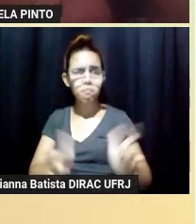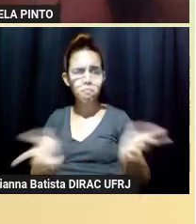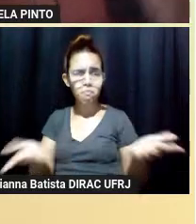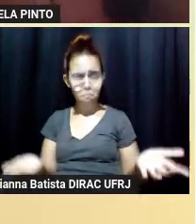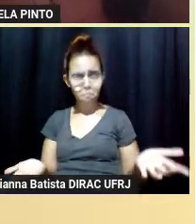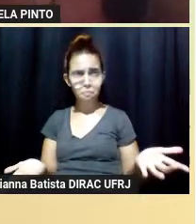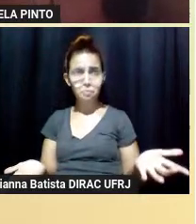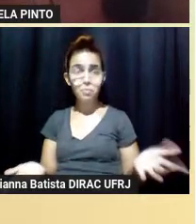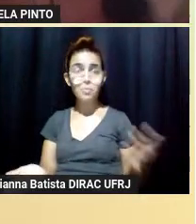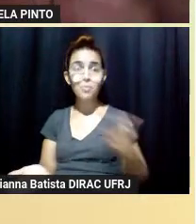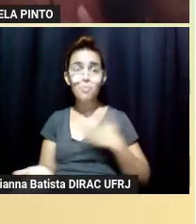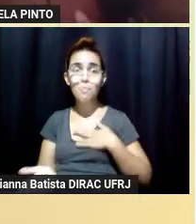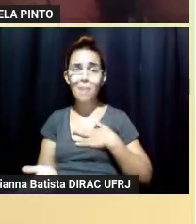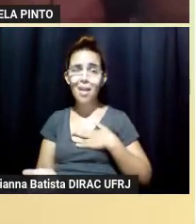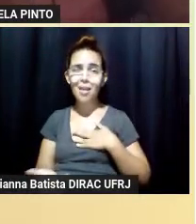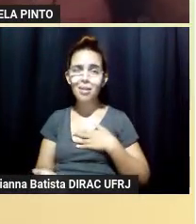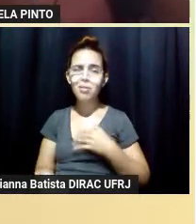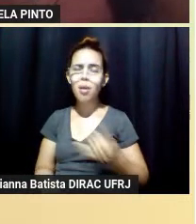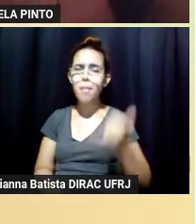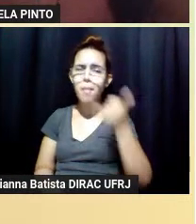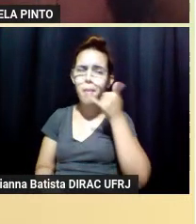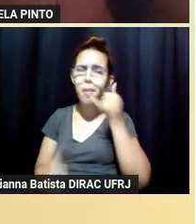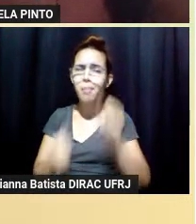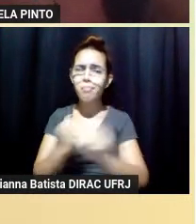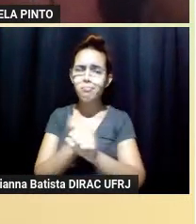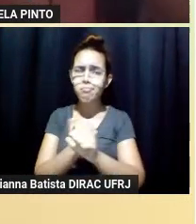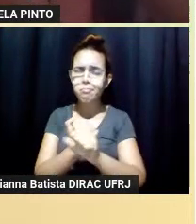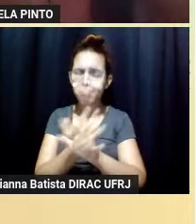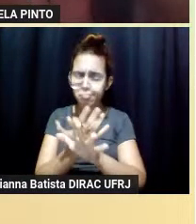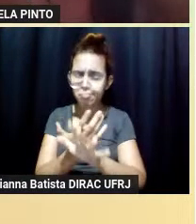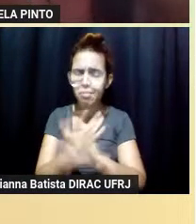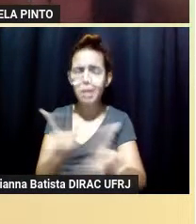gente está longe conversando com a culpa por conta da distância.